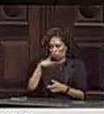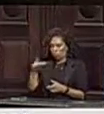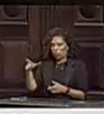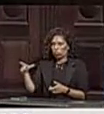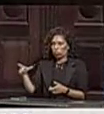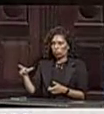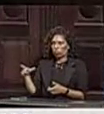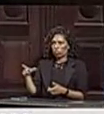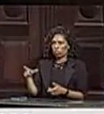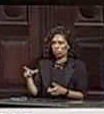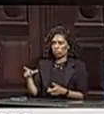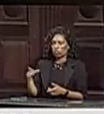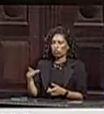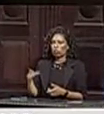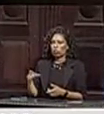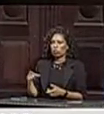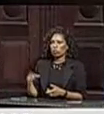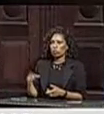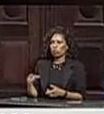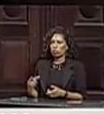Porque